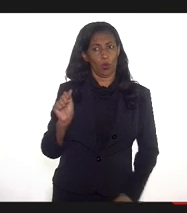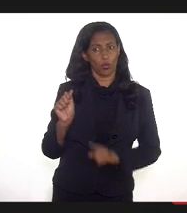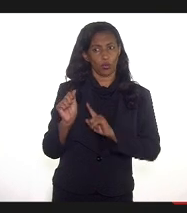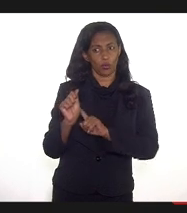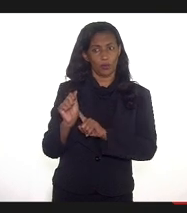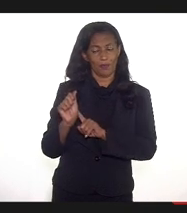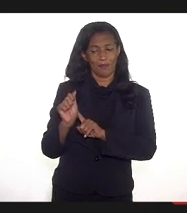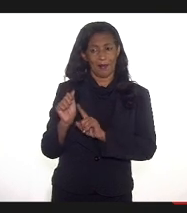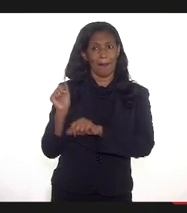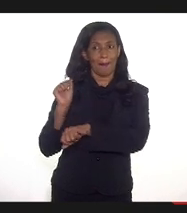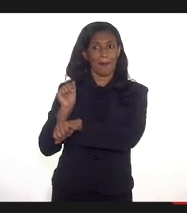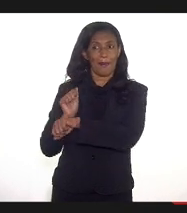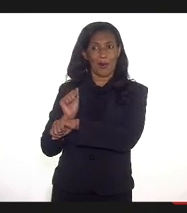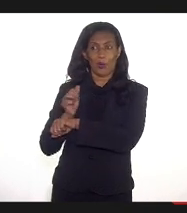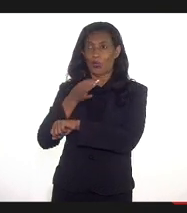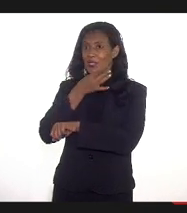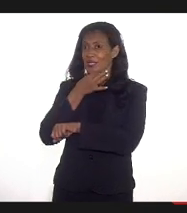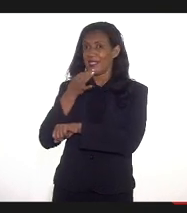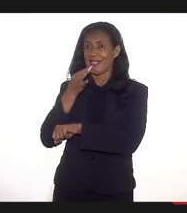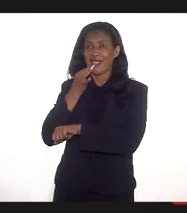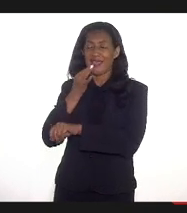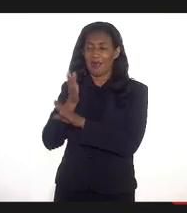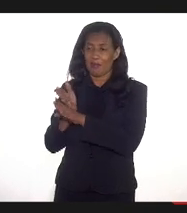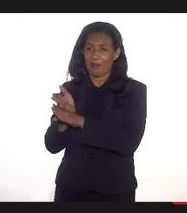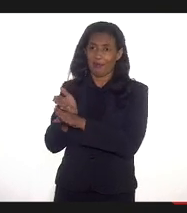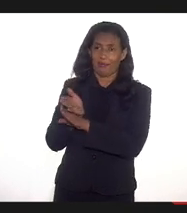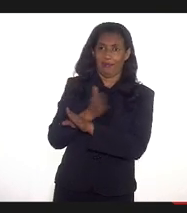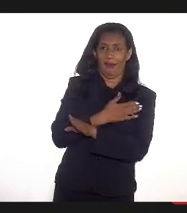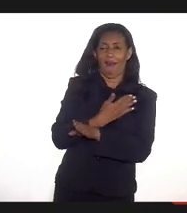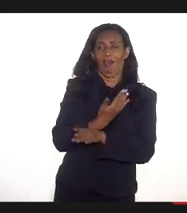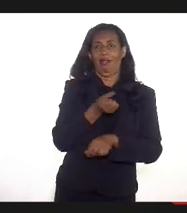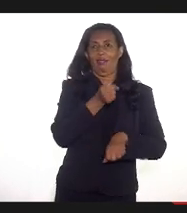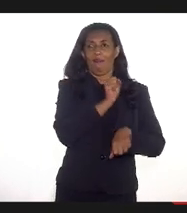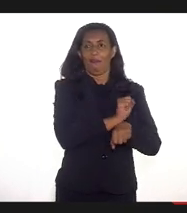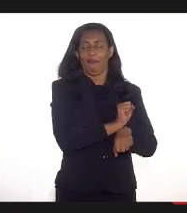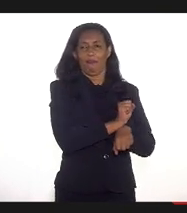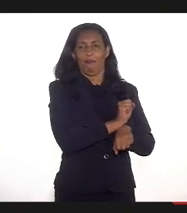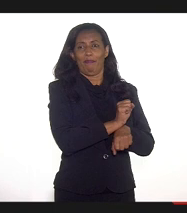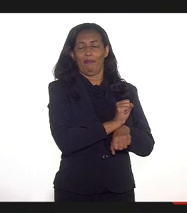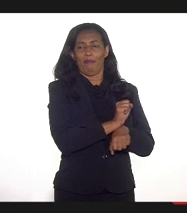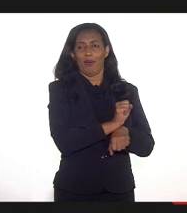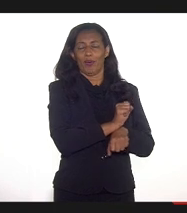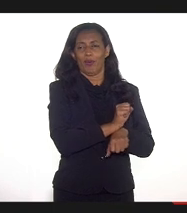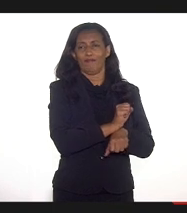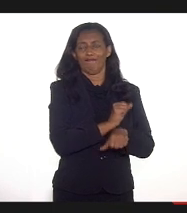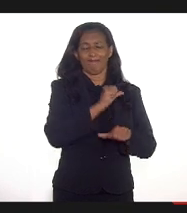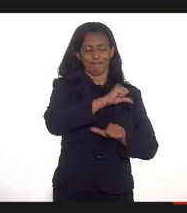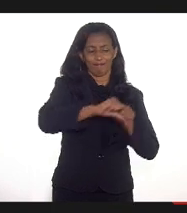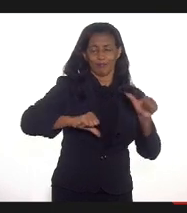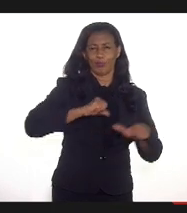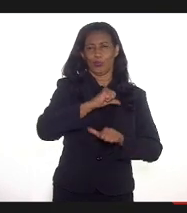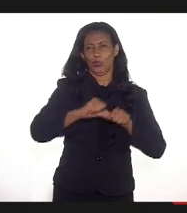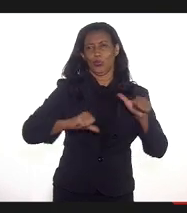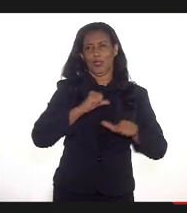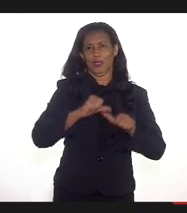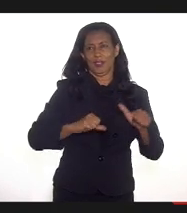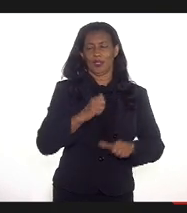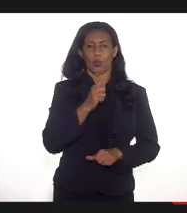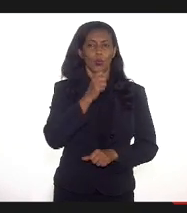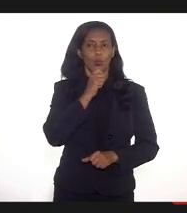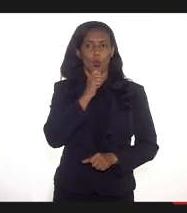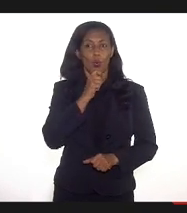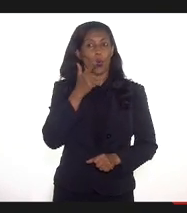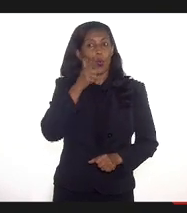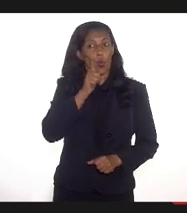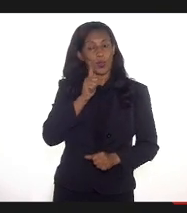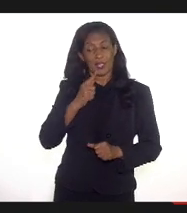setembro em diante nós tivemos novamente o congelamento das nossas progressões. Como o presidente falou, conseguimos avançar em uma